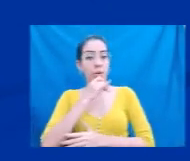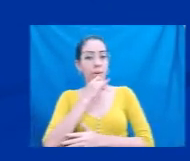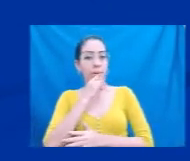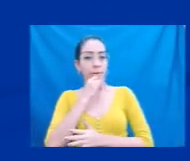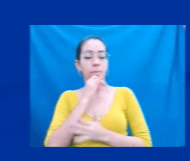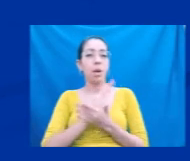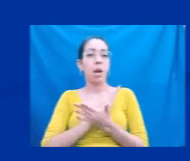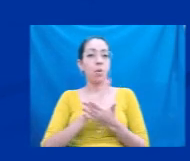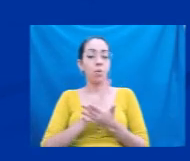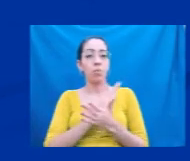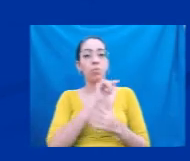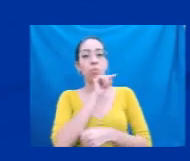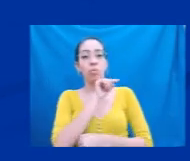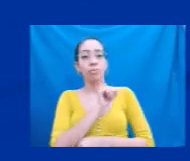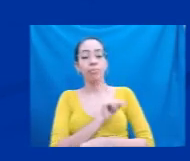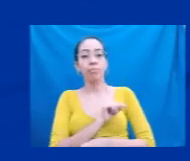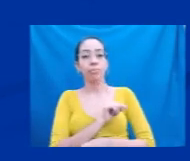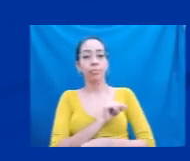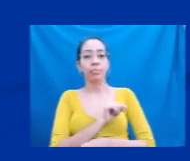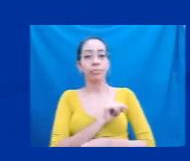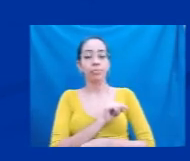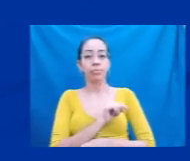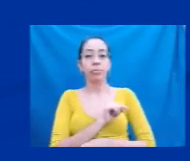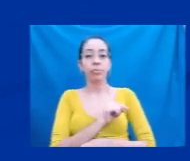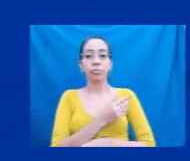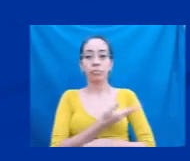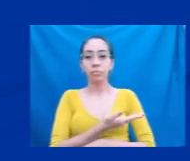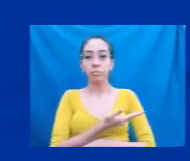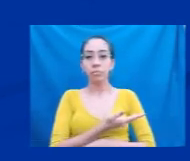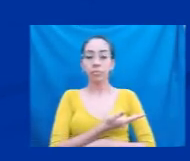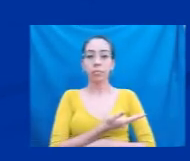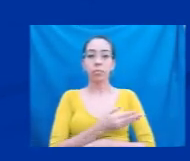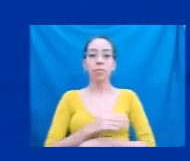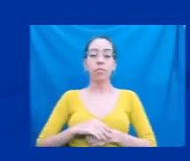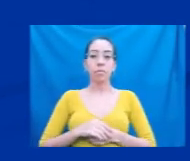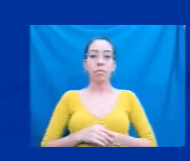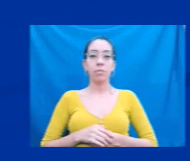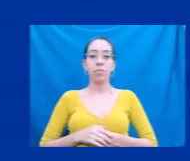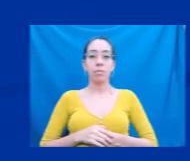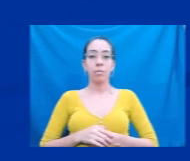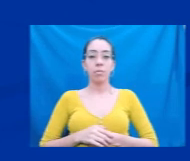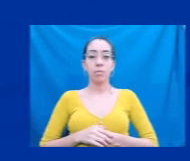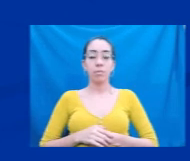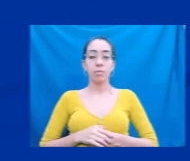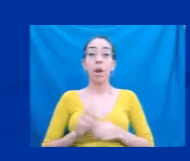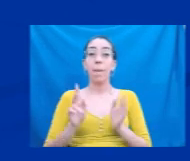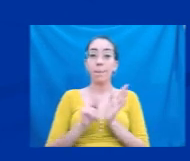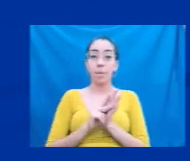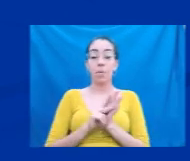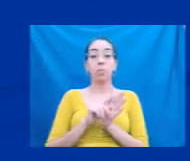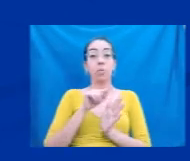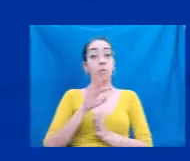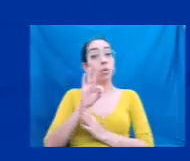benzeno, o selênio, né, o acetaldeído são alguns exemplos de compostos químicos tóxicos que vão vir, né, com esse